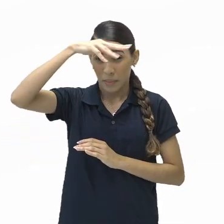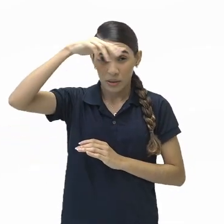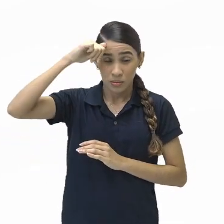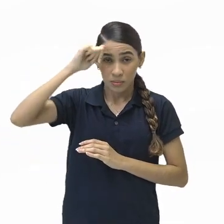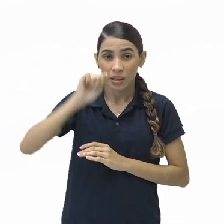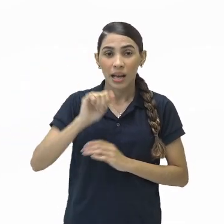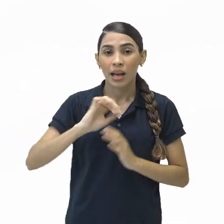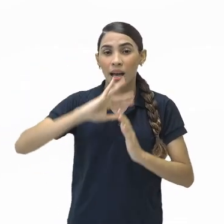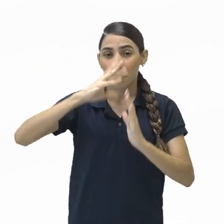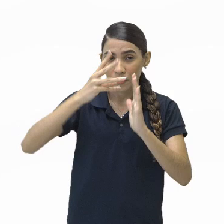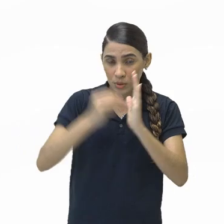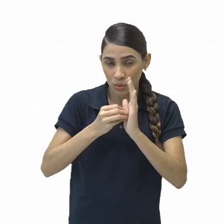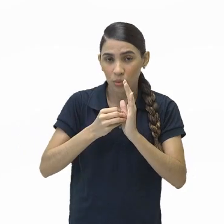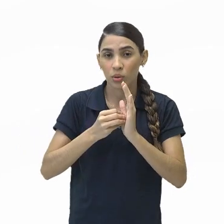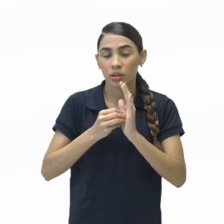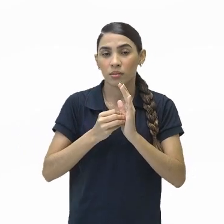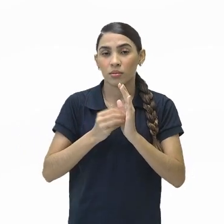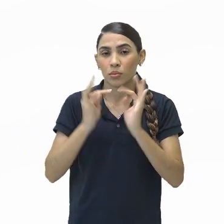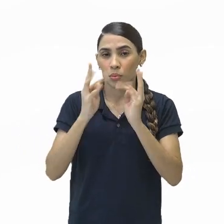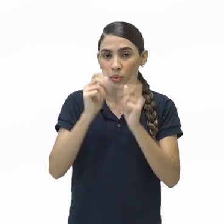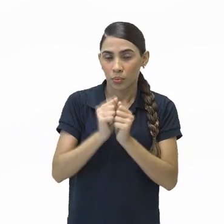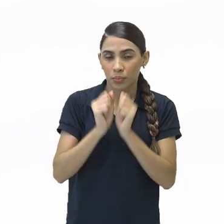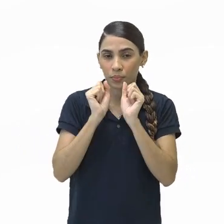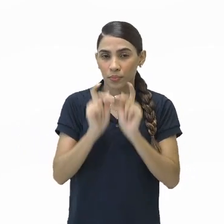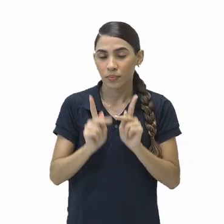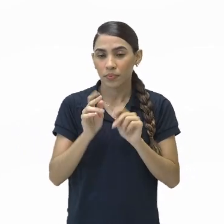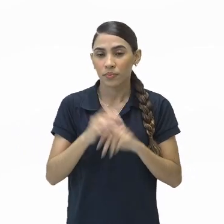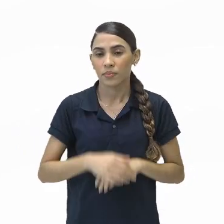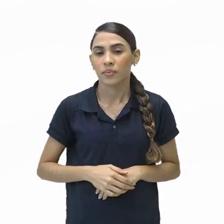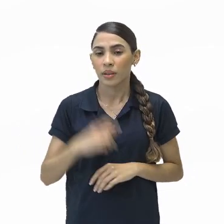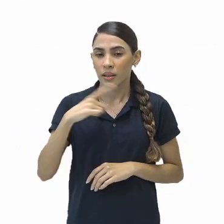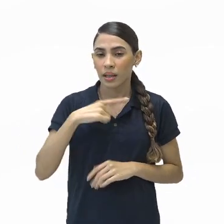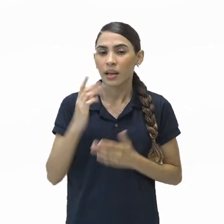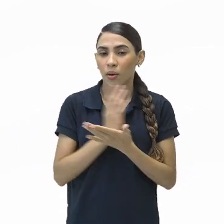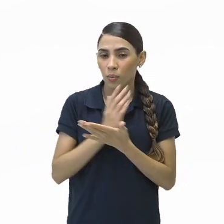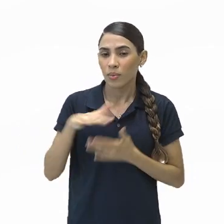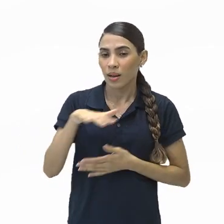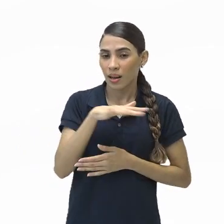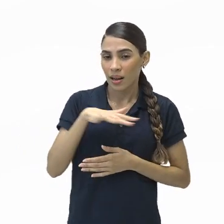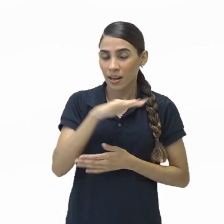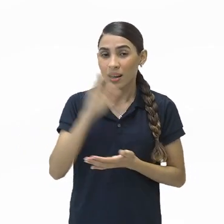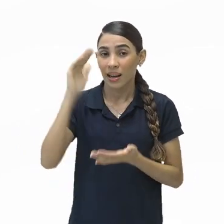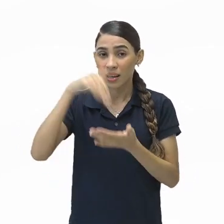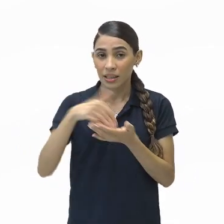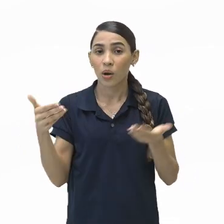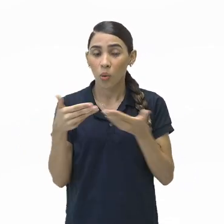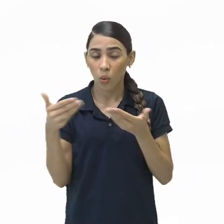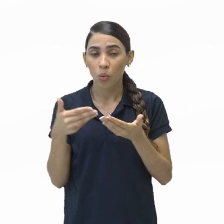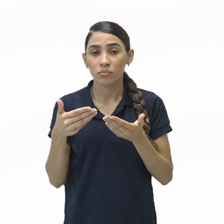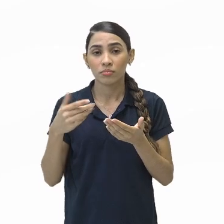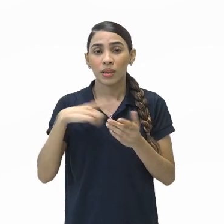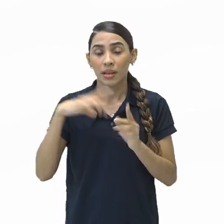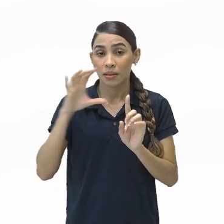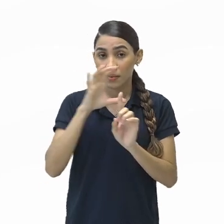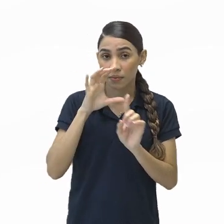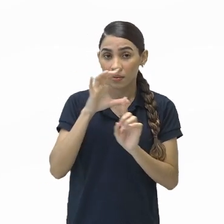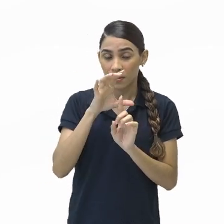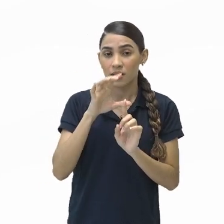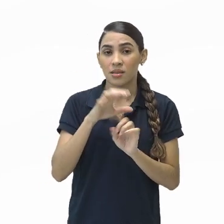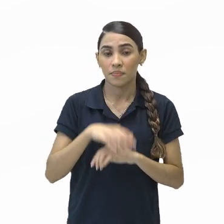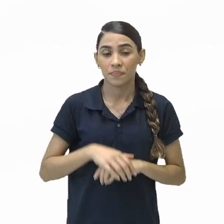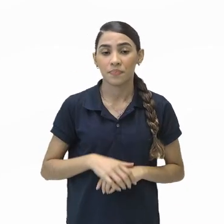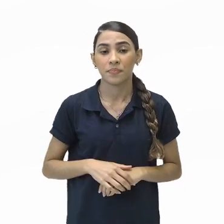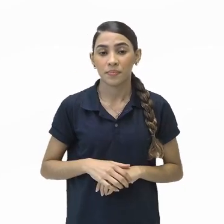amazônico, da Amazônia como um todo, né? E aí tem algumas áreas que até hoje são beneficiadas, reflexos